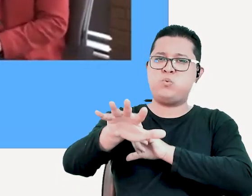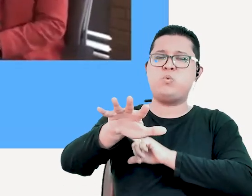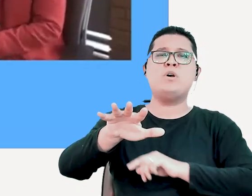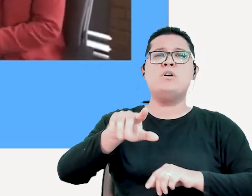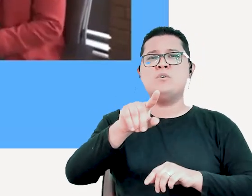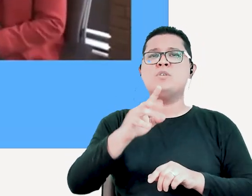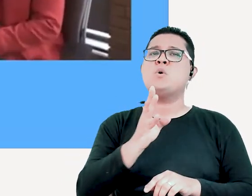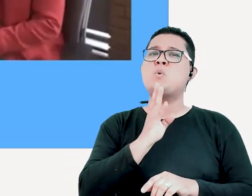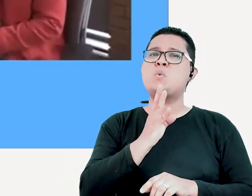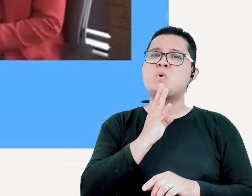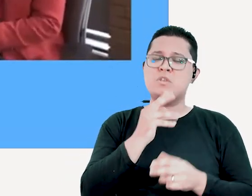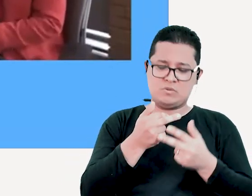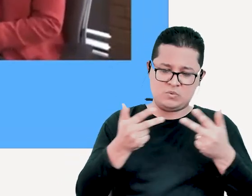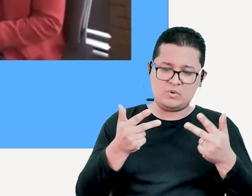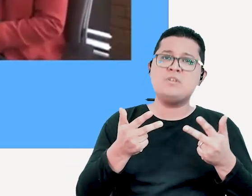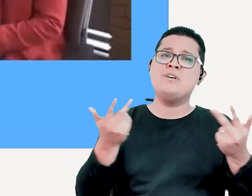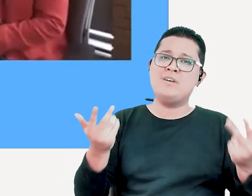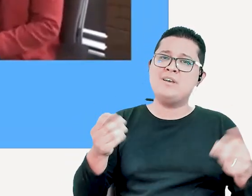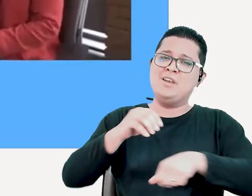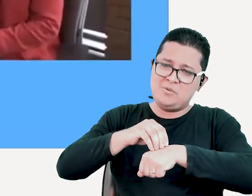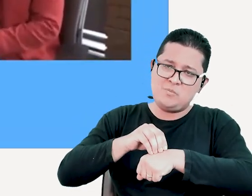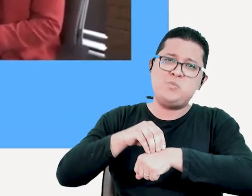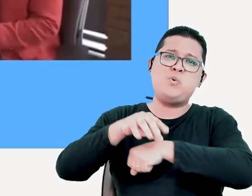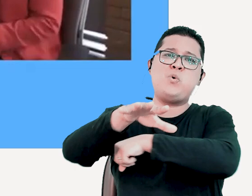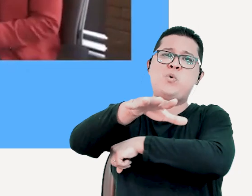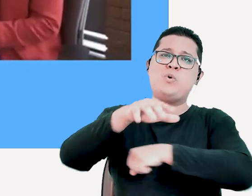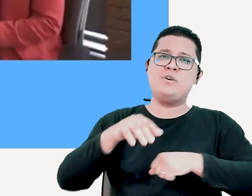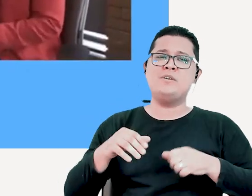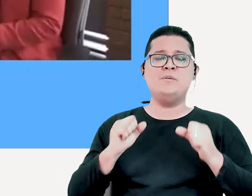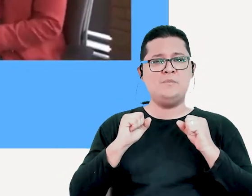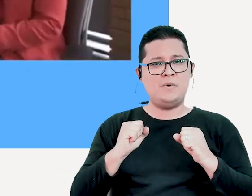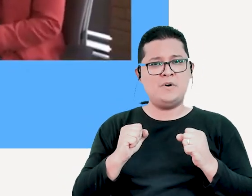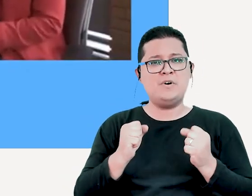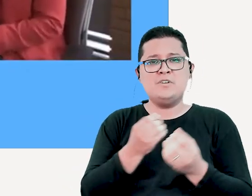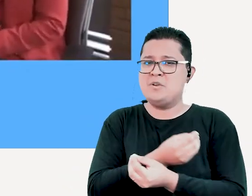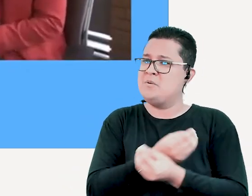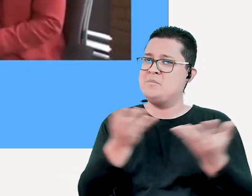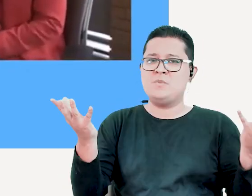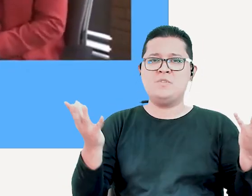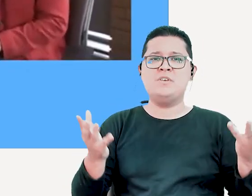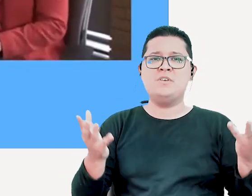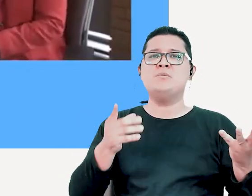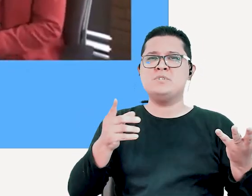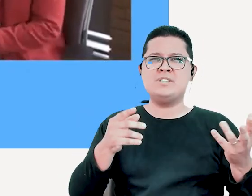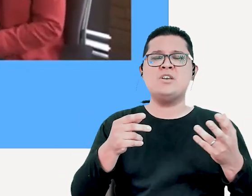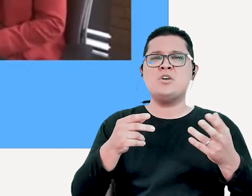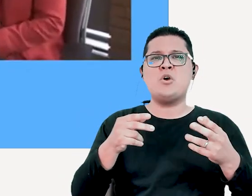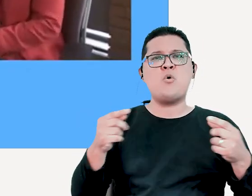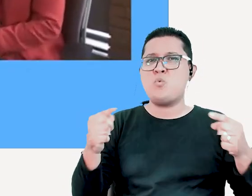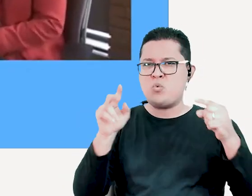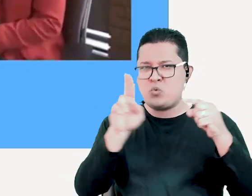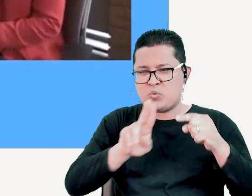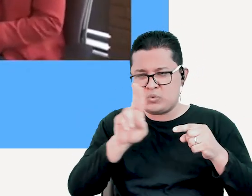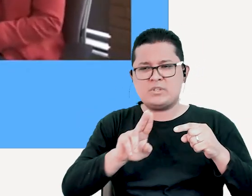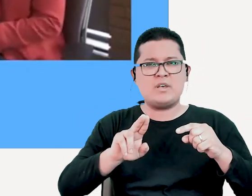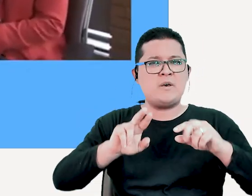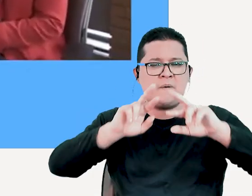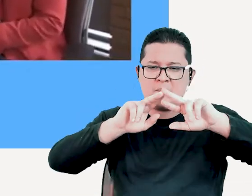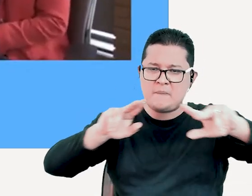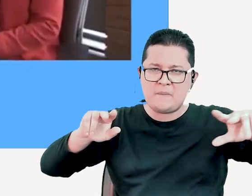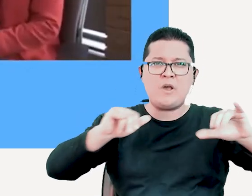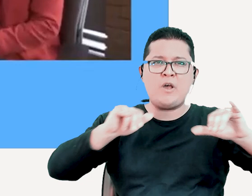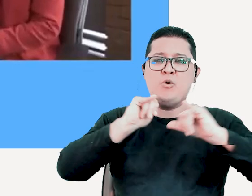planejamento de pauta mensal para sempre ter informações nos canais que estão os designers, né? Então, fale sobre